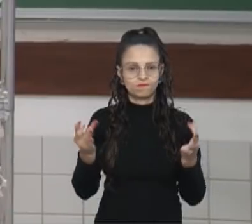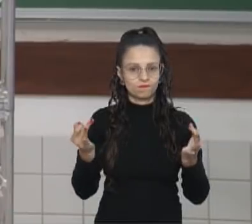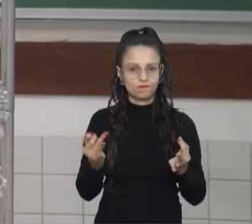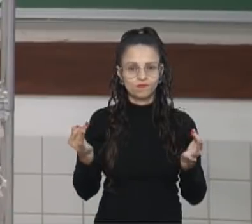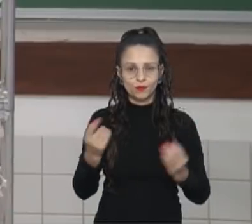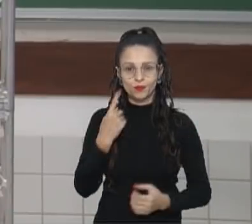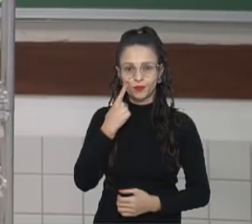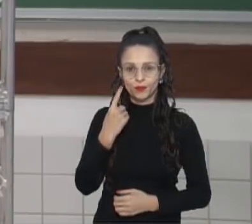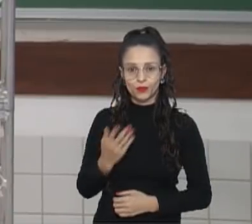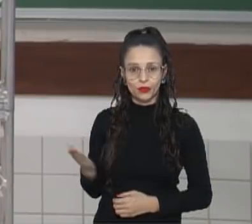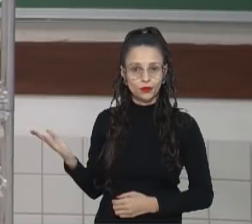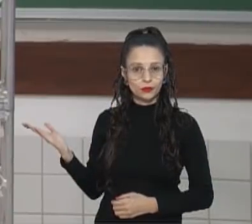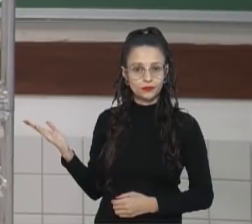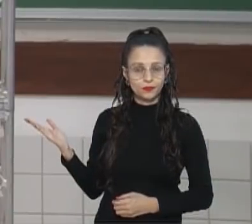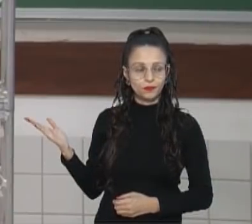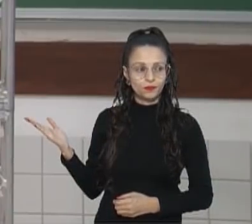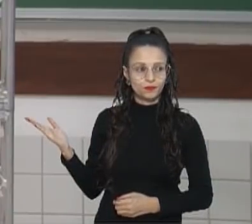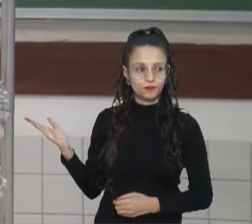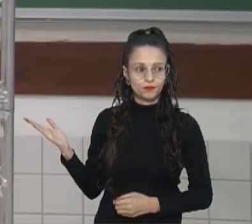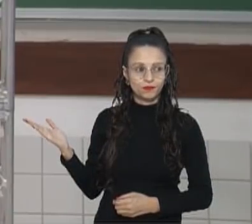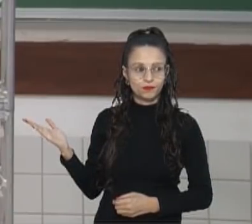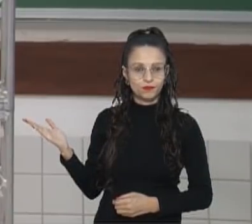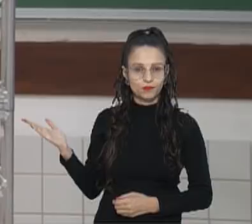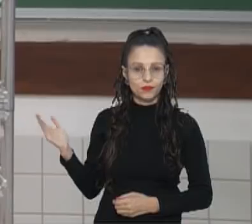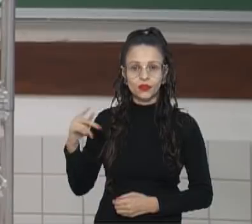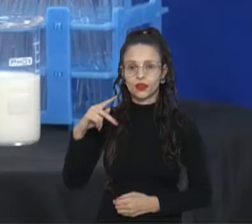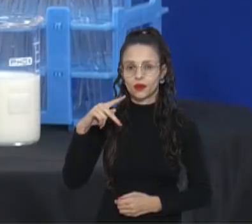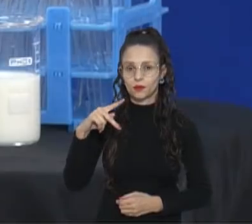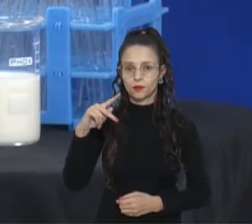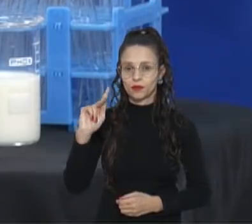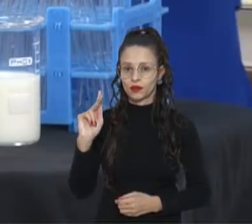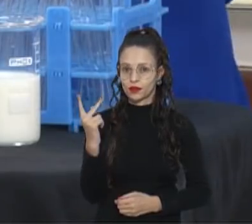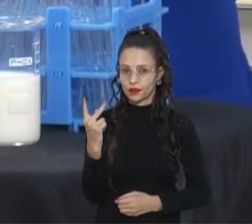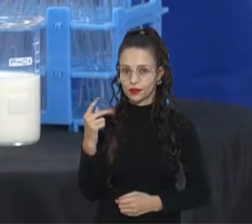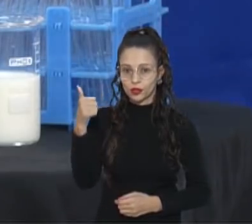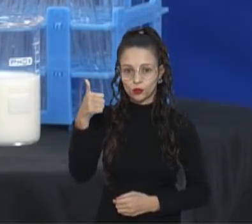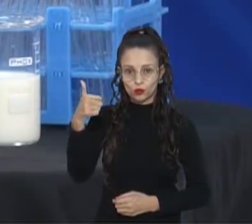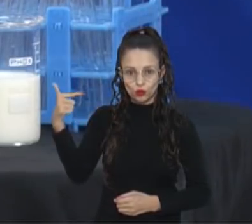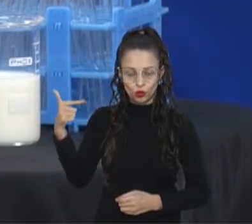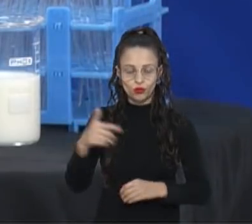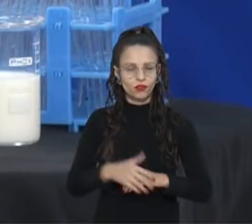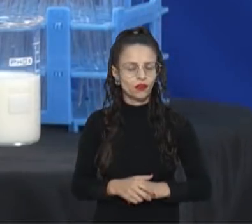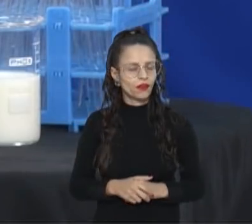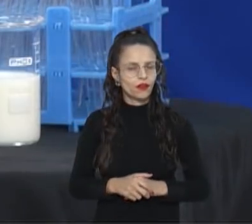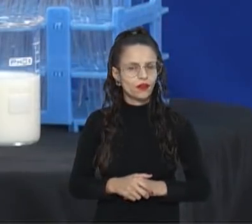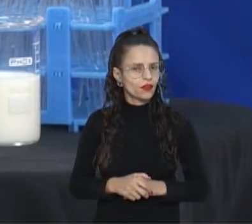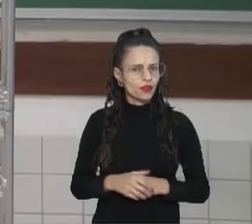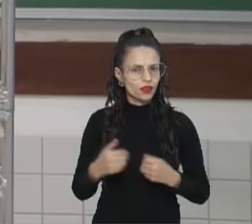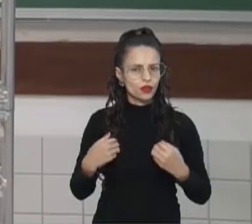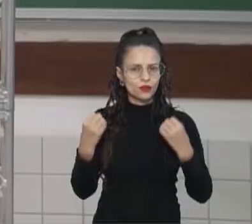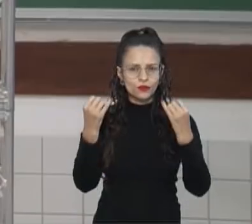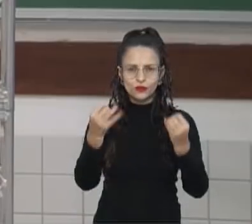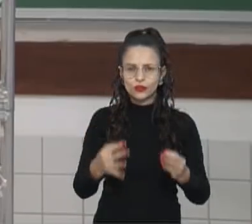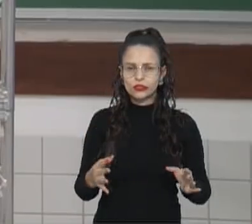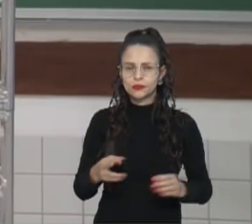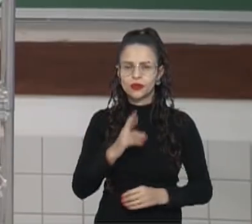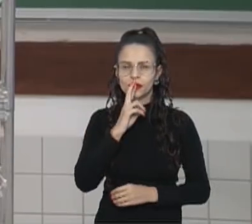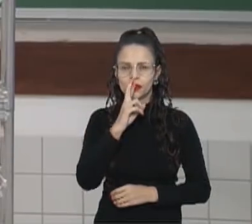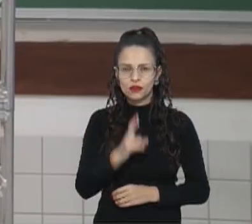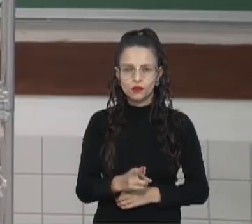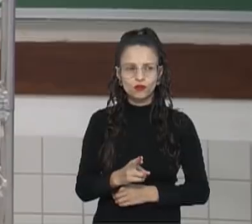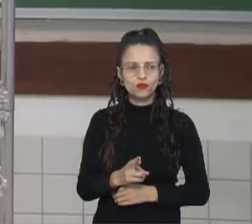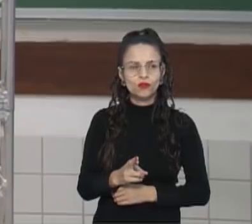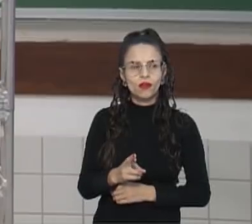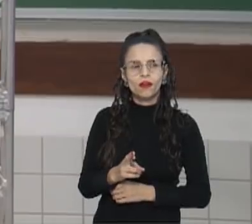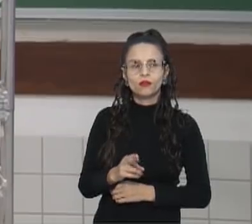Perfeito, olha lá. Olhem só, pessoal, pH 12. Não vou falar o resultado do pH-metro e nem da fenolftalina